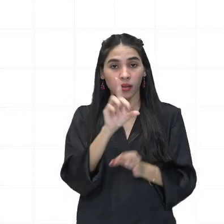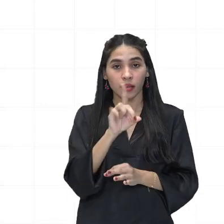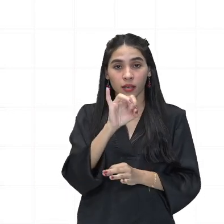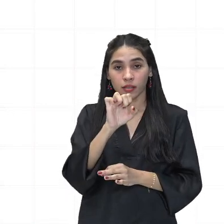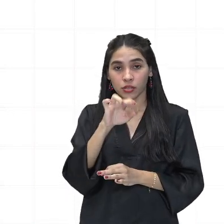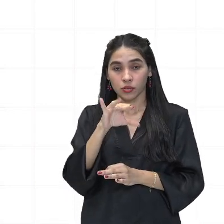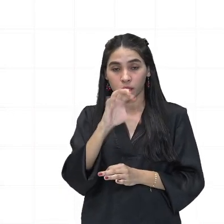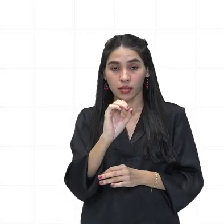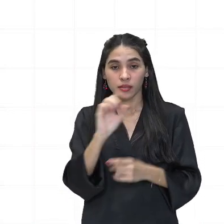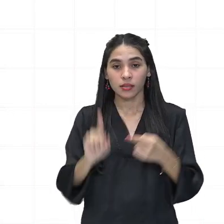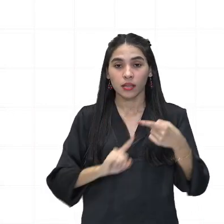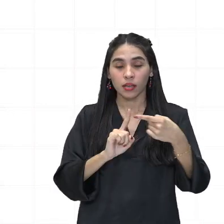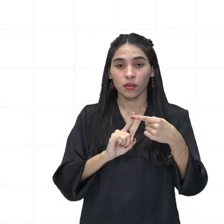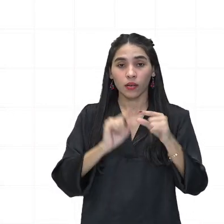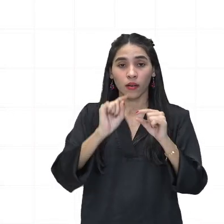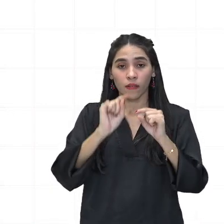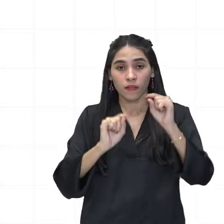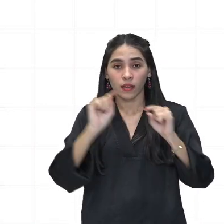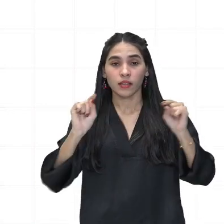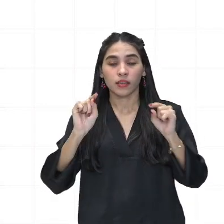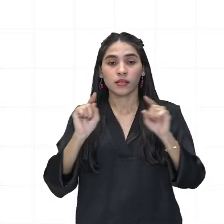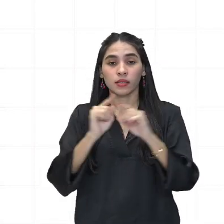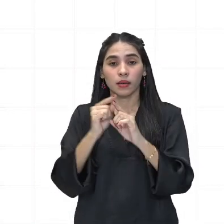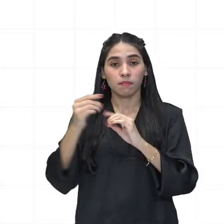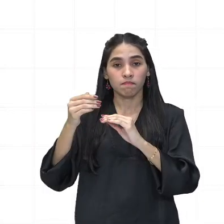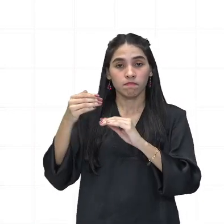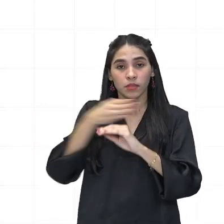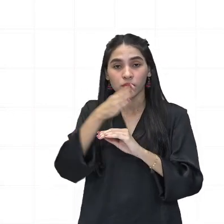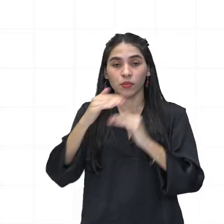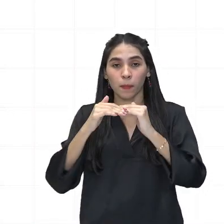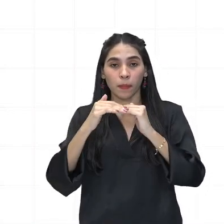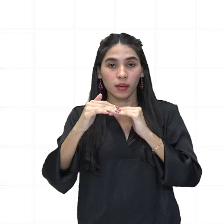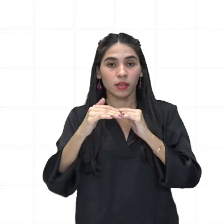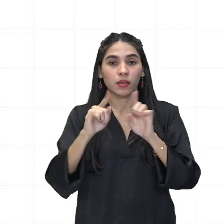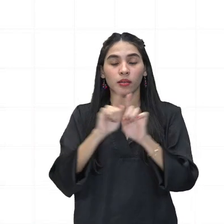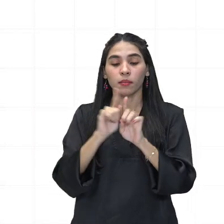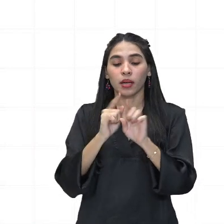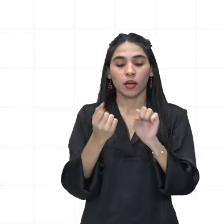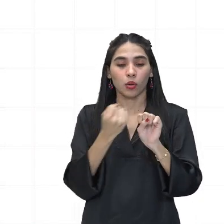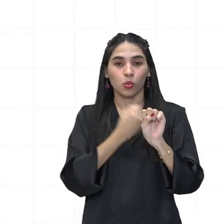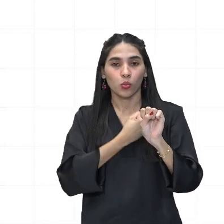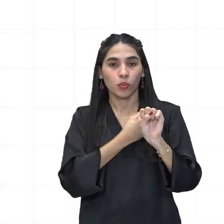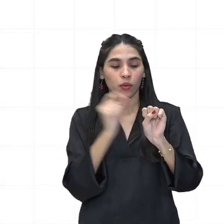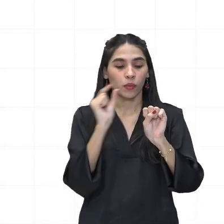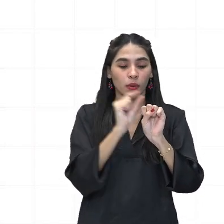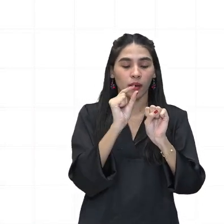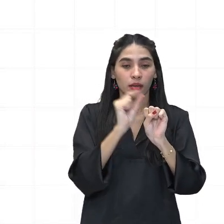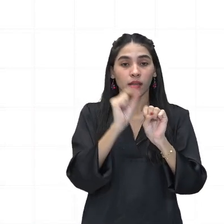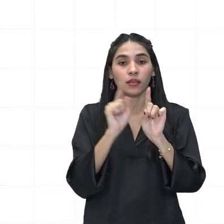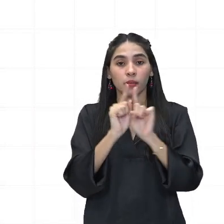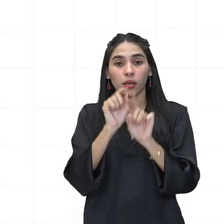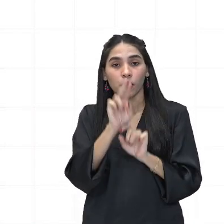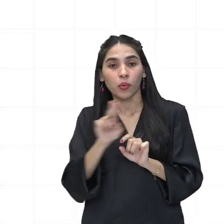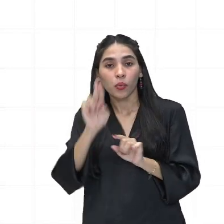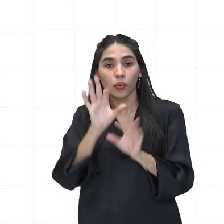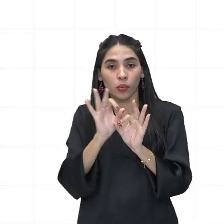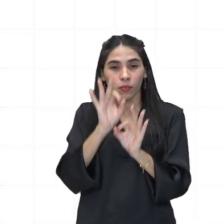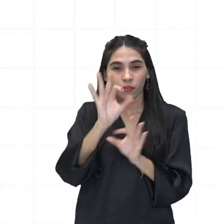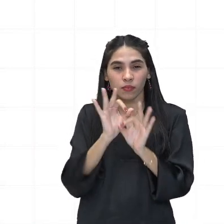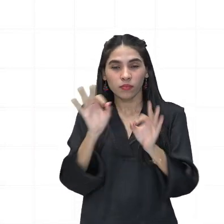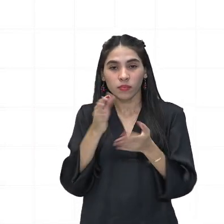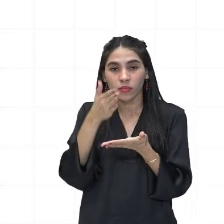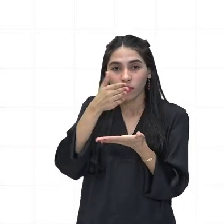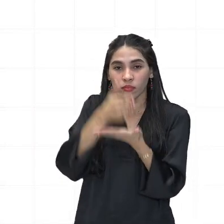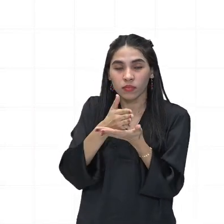total, variância e desvio padrão, coeficientes de variação, utilização das medidas de tendência